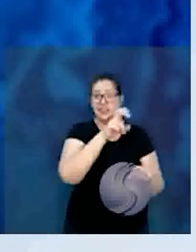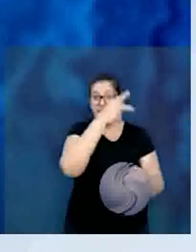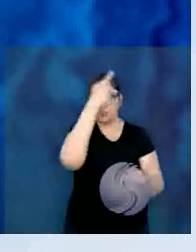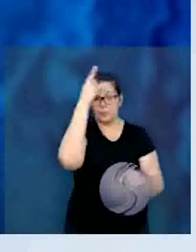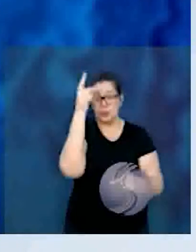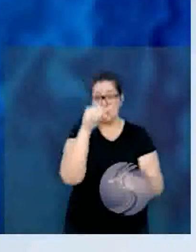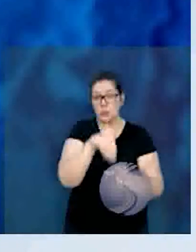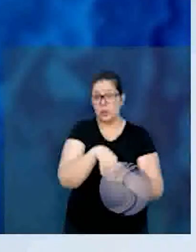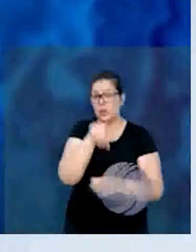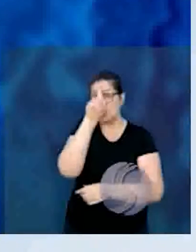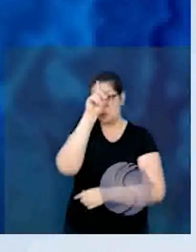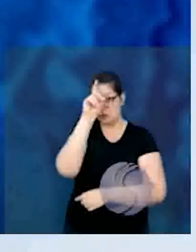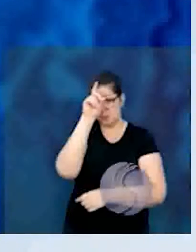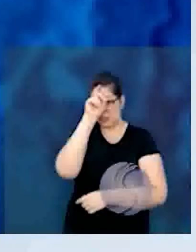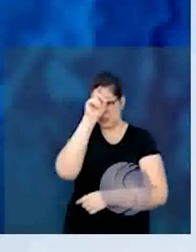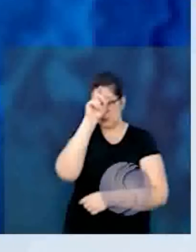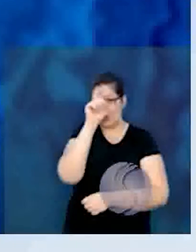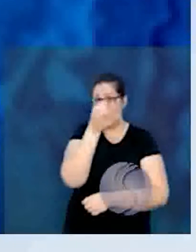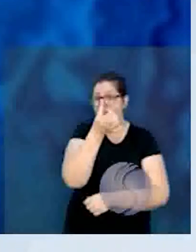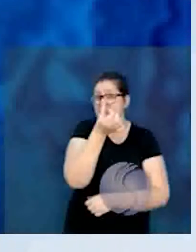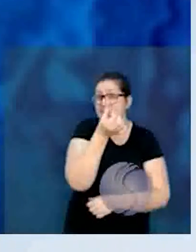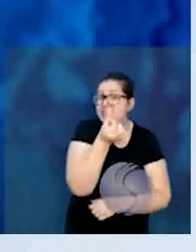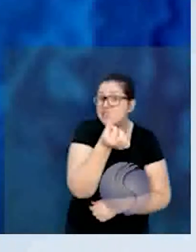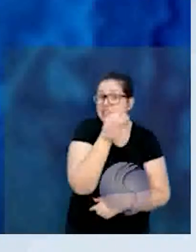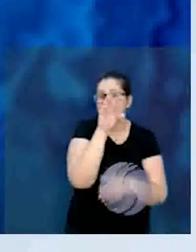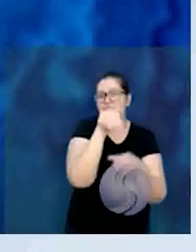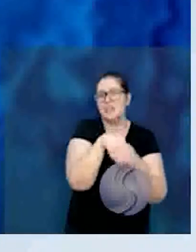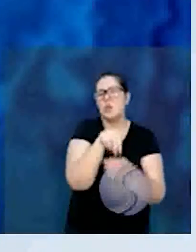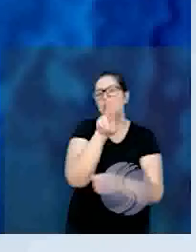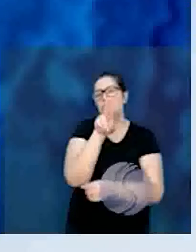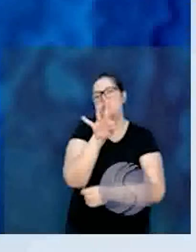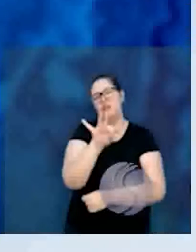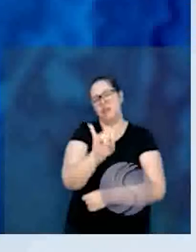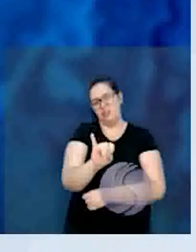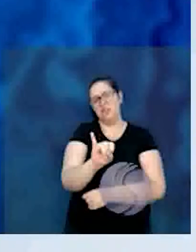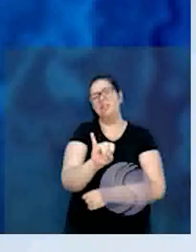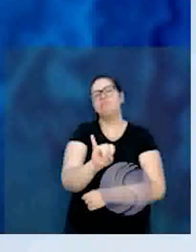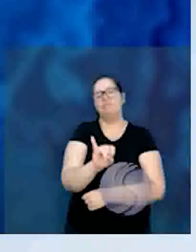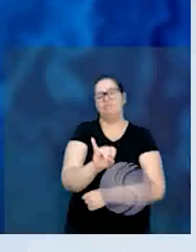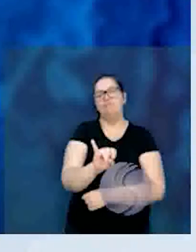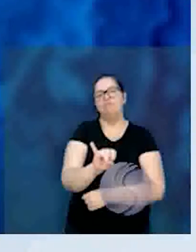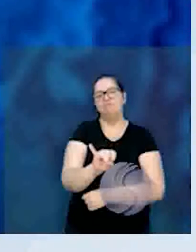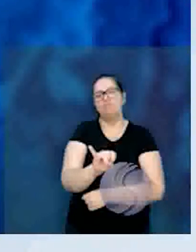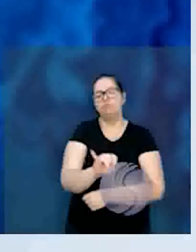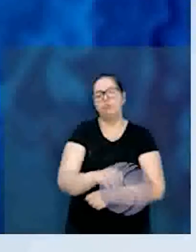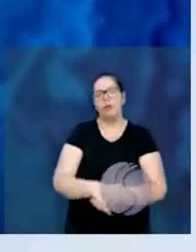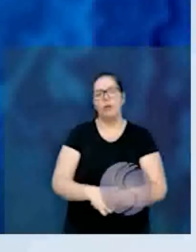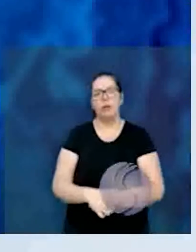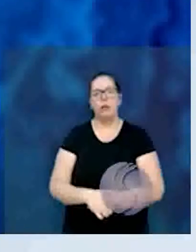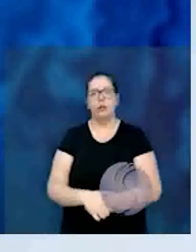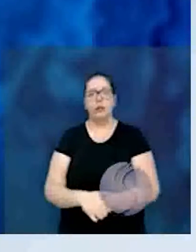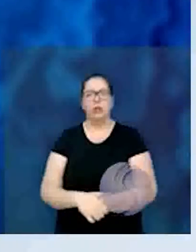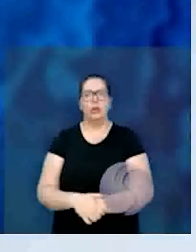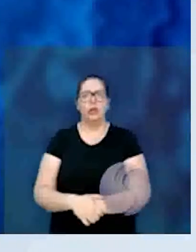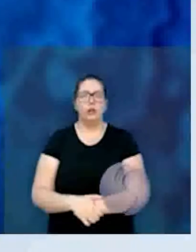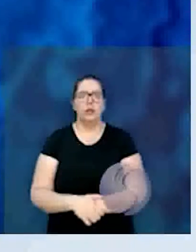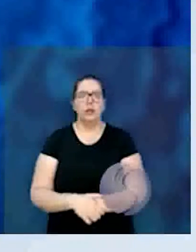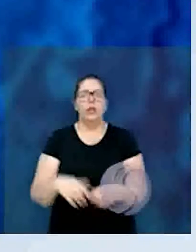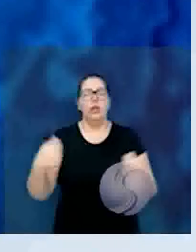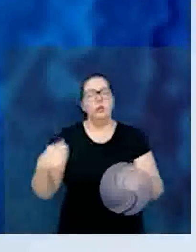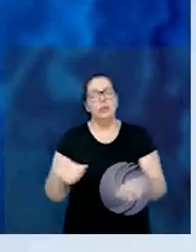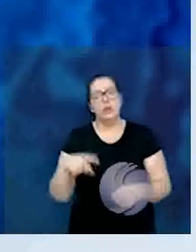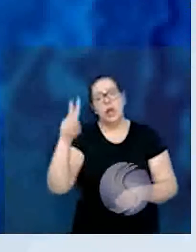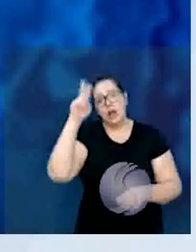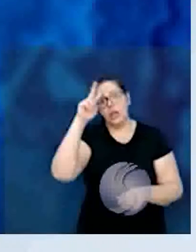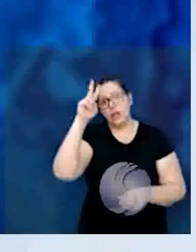UTI e 9 em enfermaria. É bom lembrar também, nesse quesito internados, que às vezes sai um número daqui,